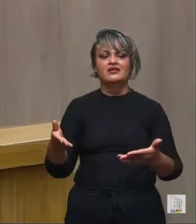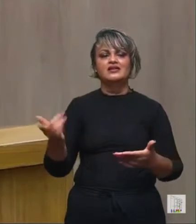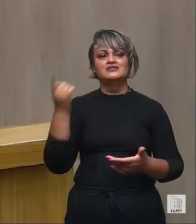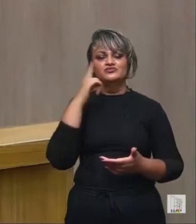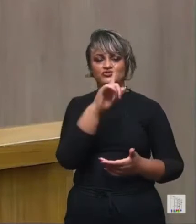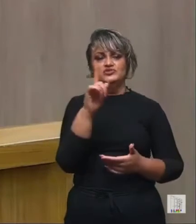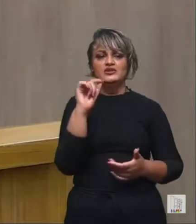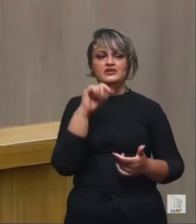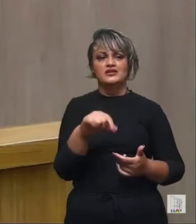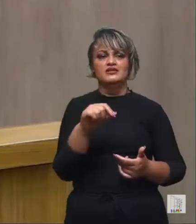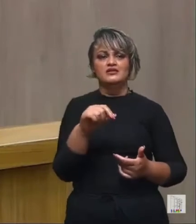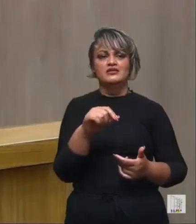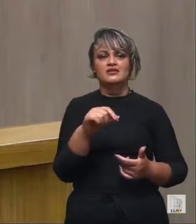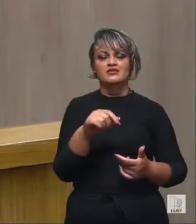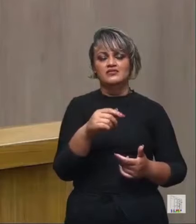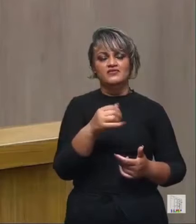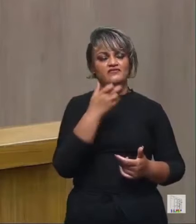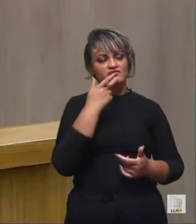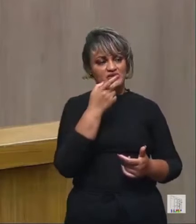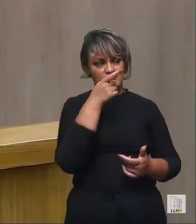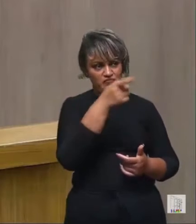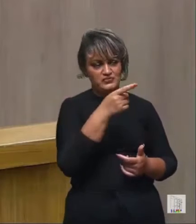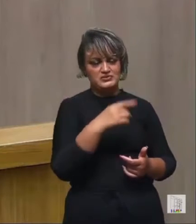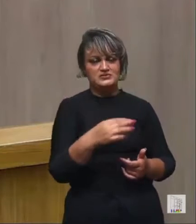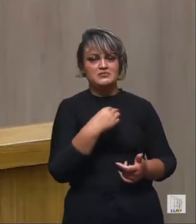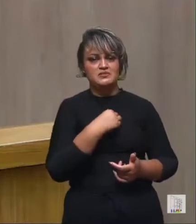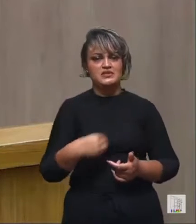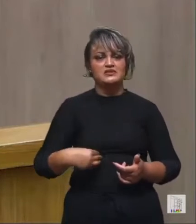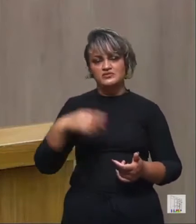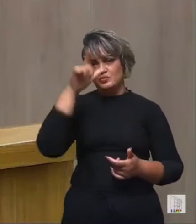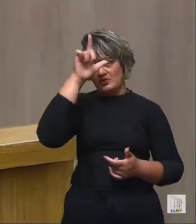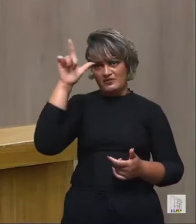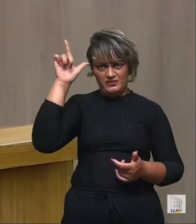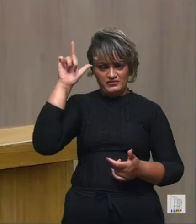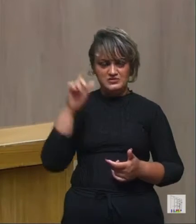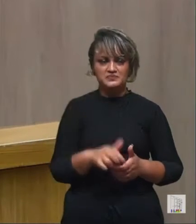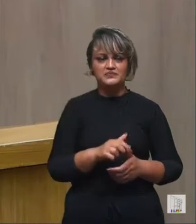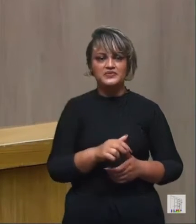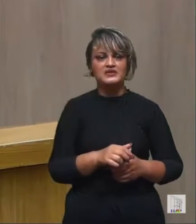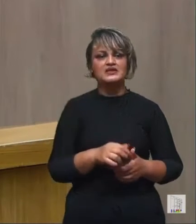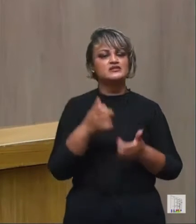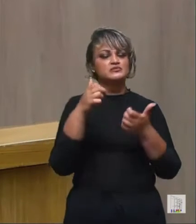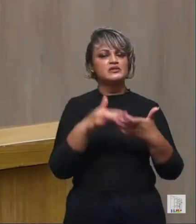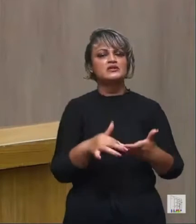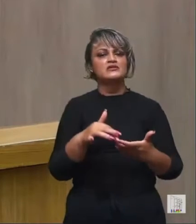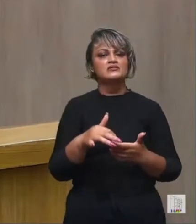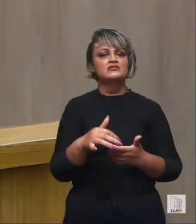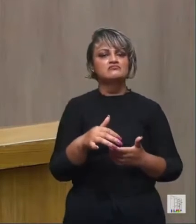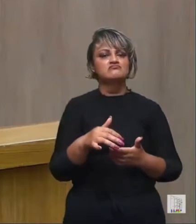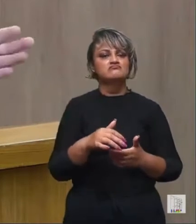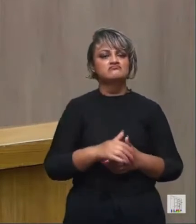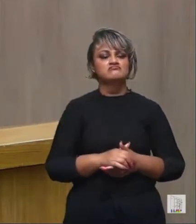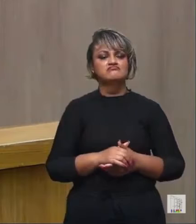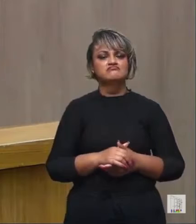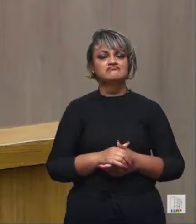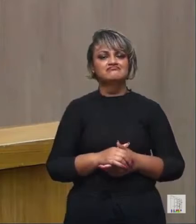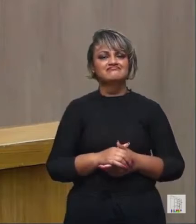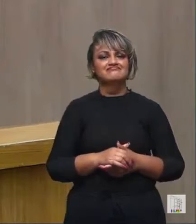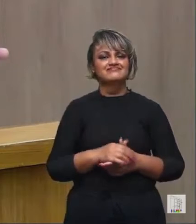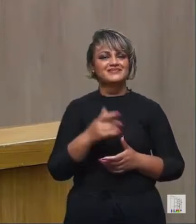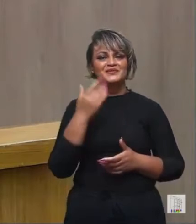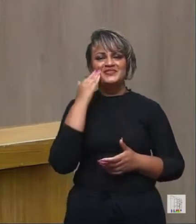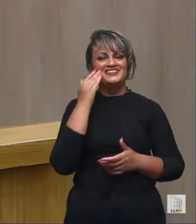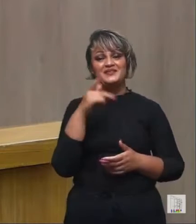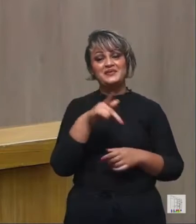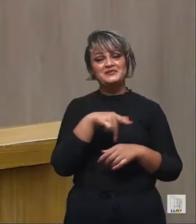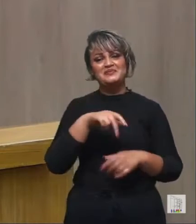Sr. Ministro da Justiça e da Segurança Pública, de forma definitiva, o relacionamento que nós manteremos com os